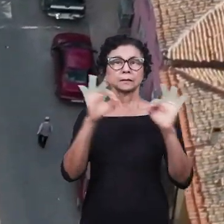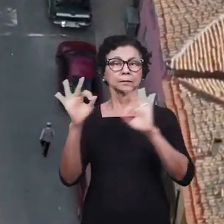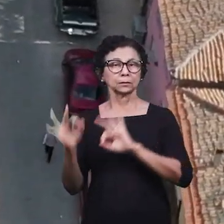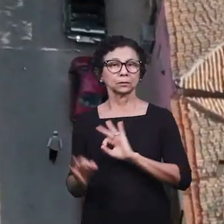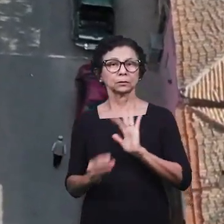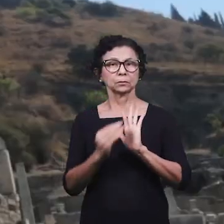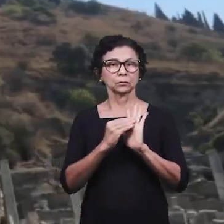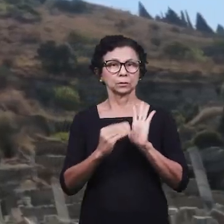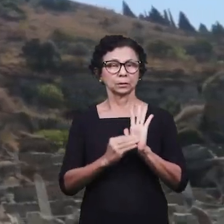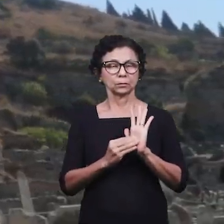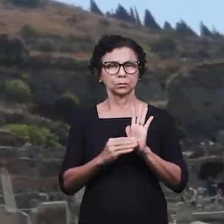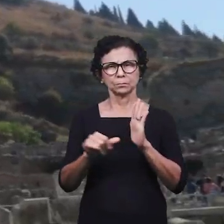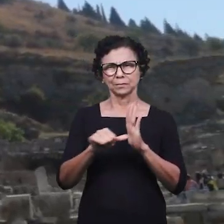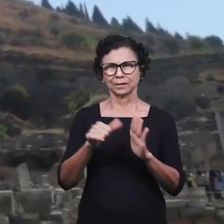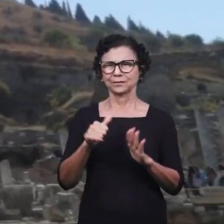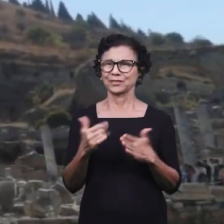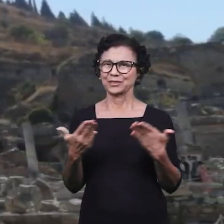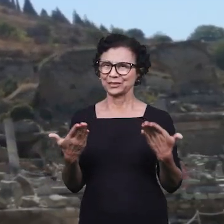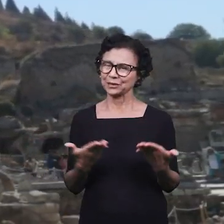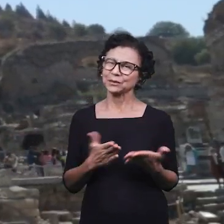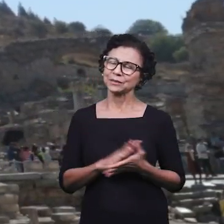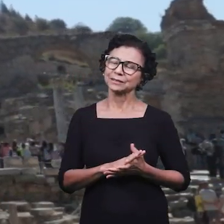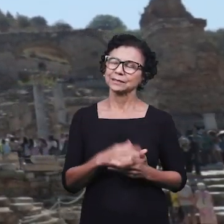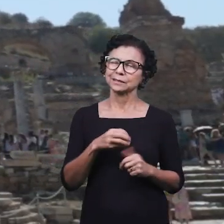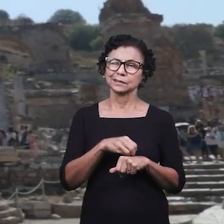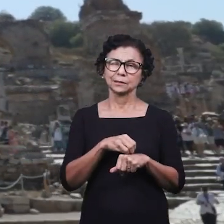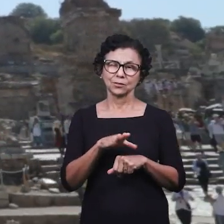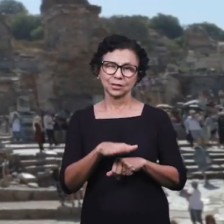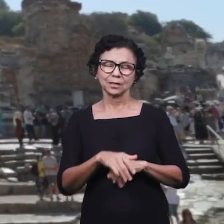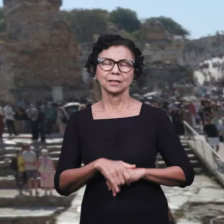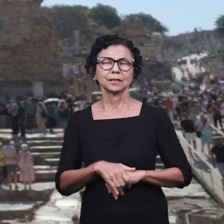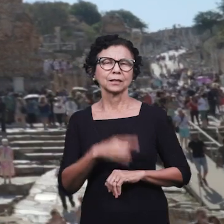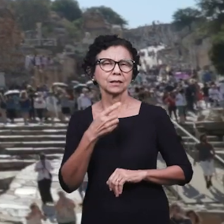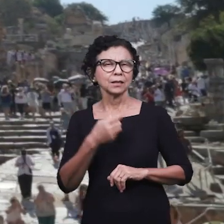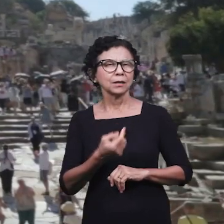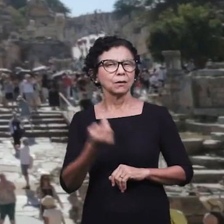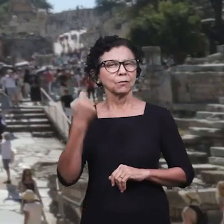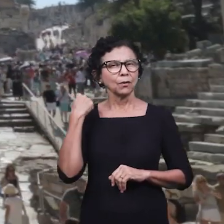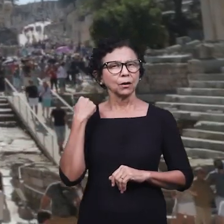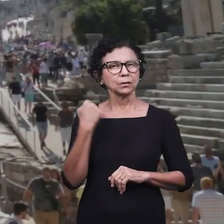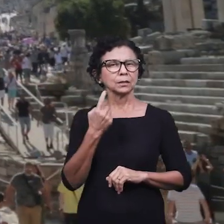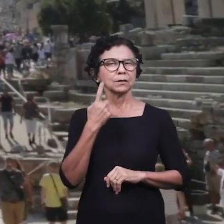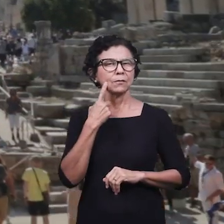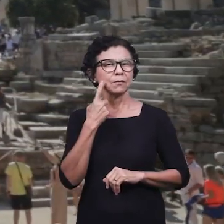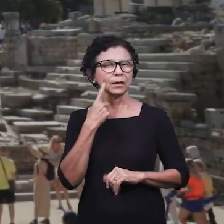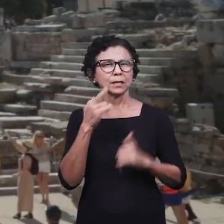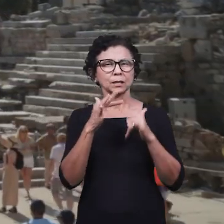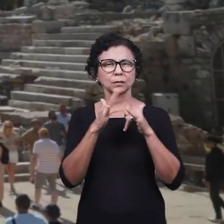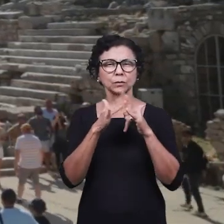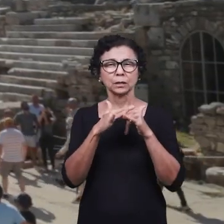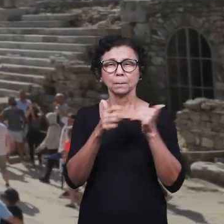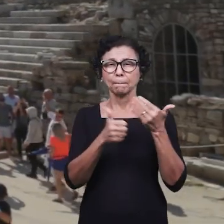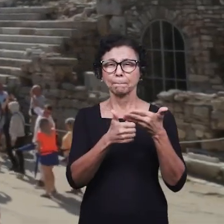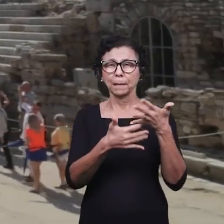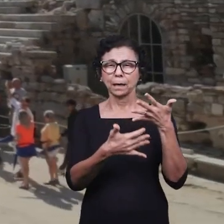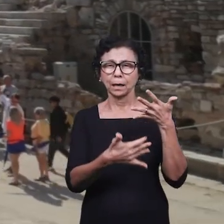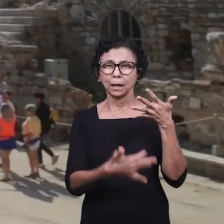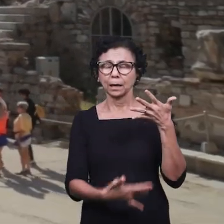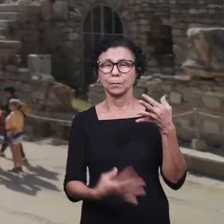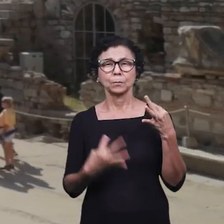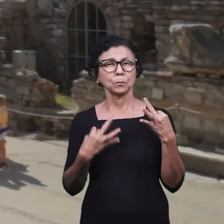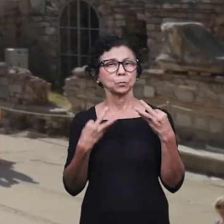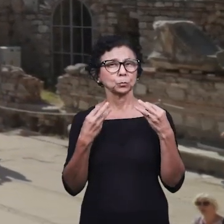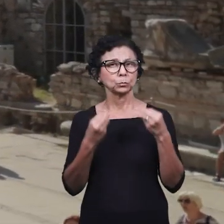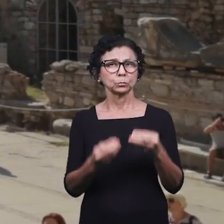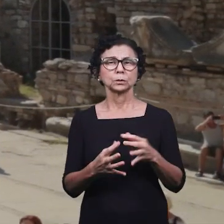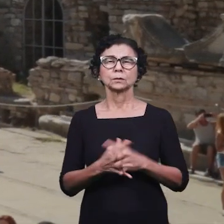esse conteúdo hoje pela primeira vez, nossa recomendação é que você busque as informações no canal do YouTube, porque tem muita coisa sobre isso, tem muita